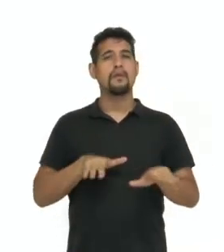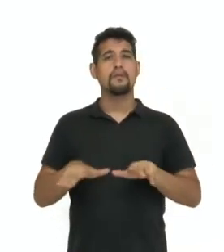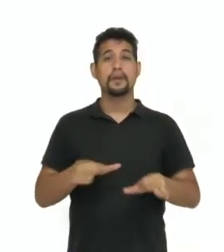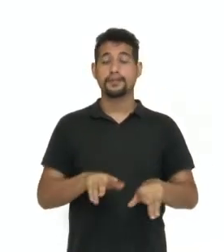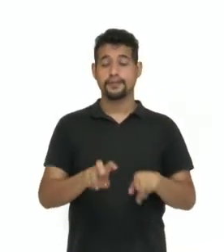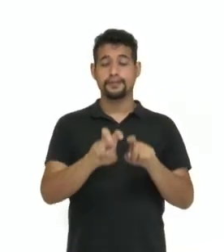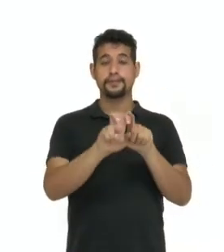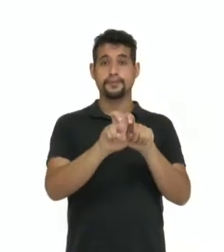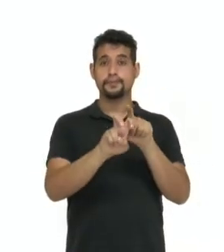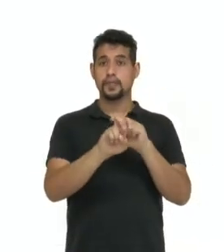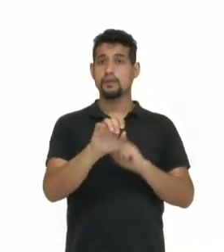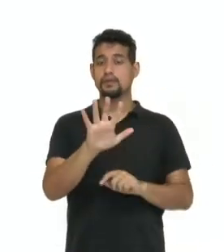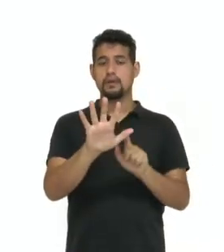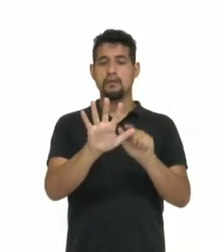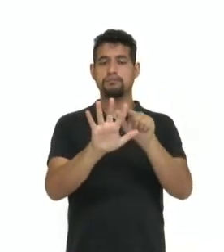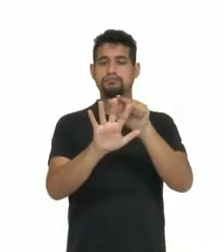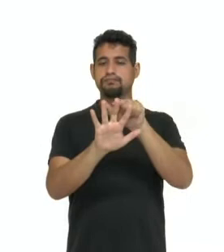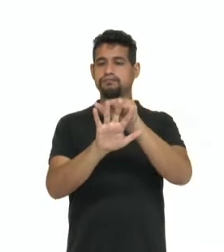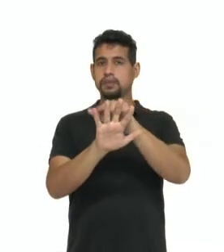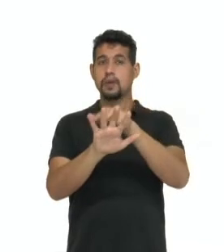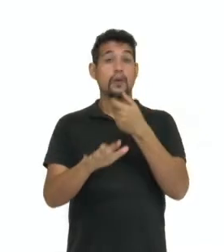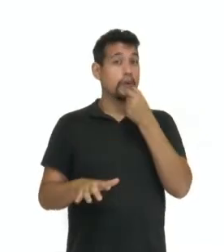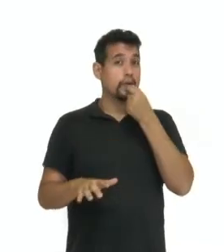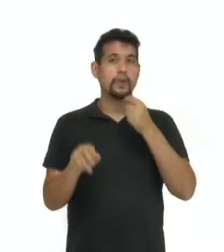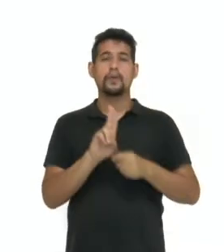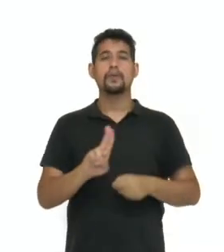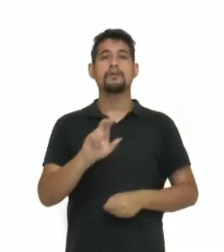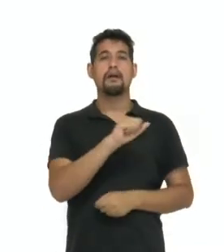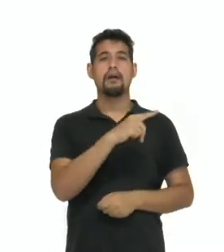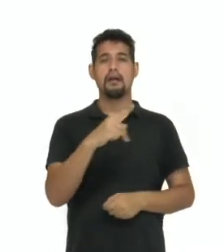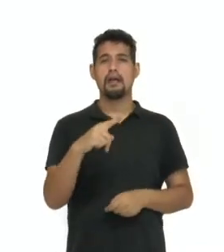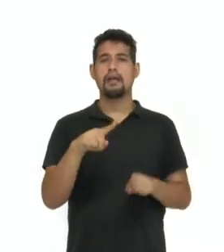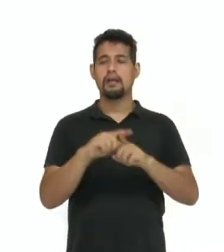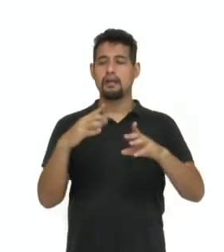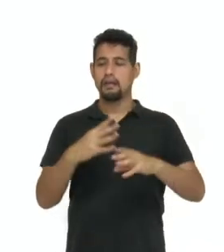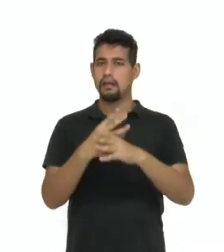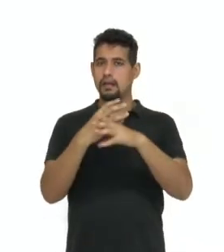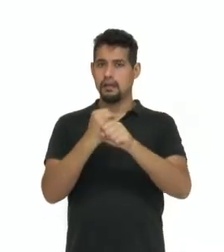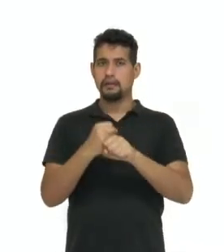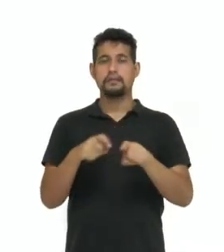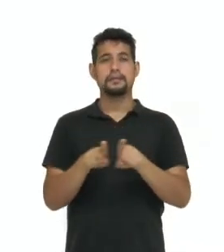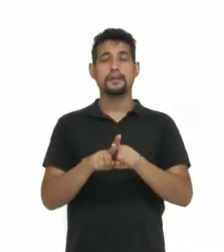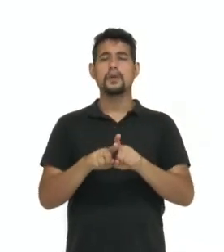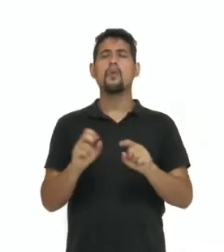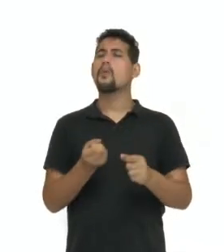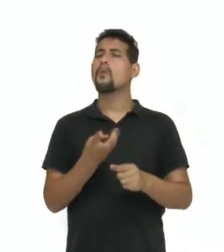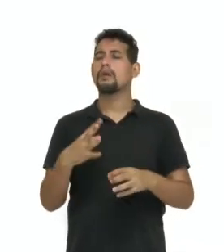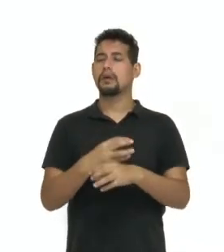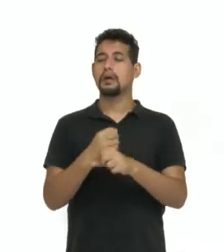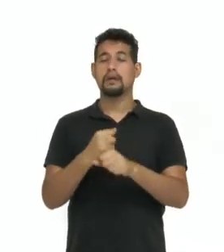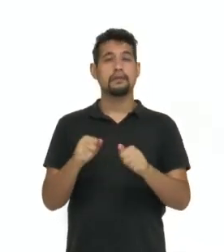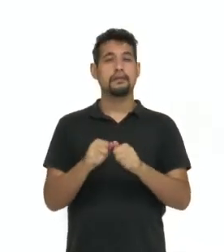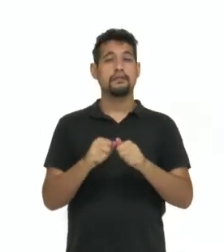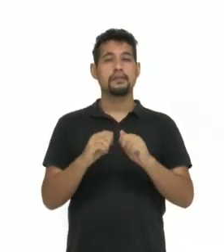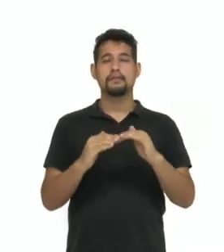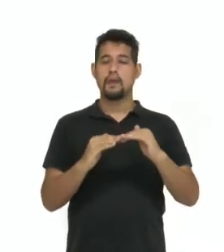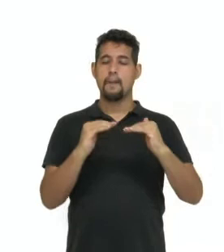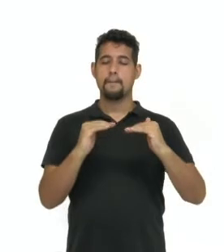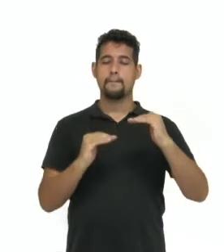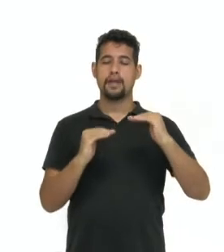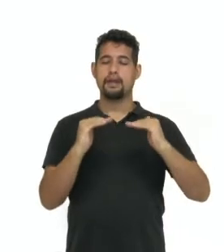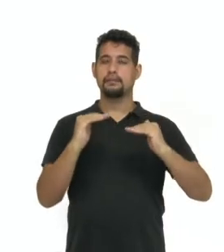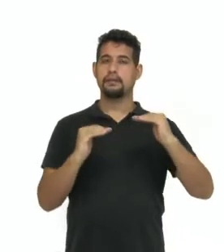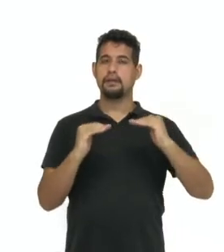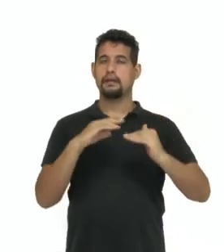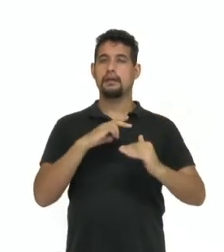5 árbitros utilizam um aplicativo que gera a pontuação e que faz uma média para atribuir